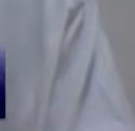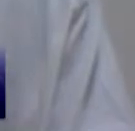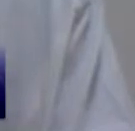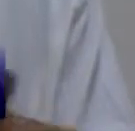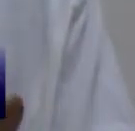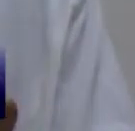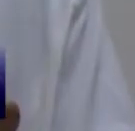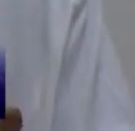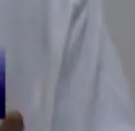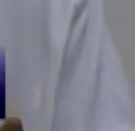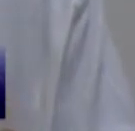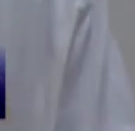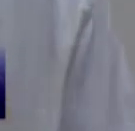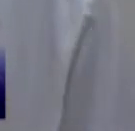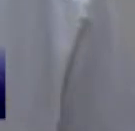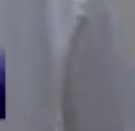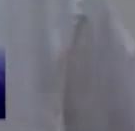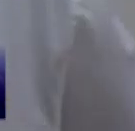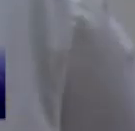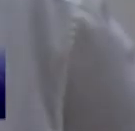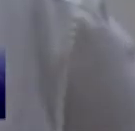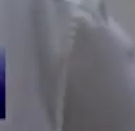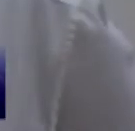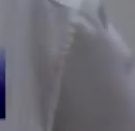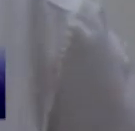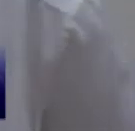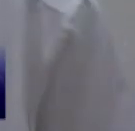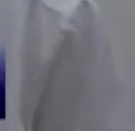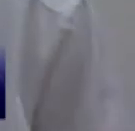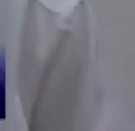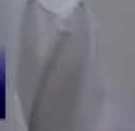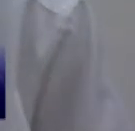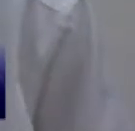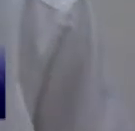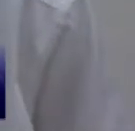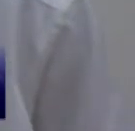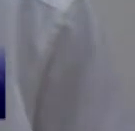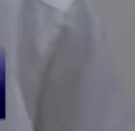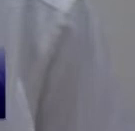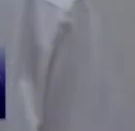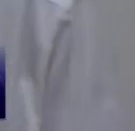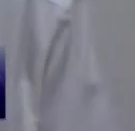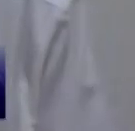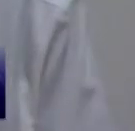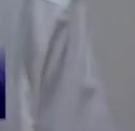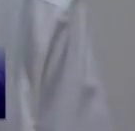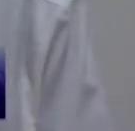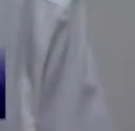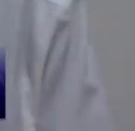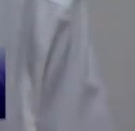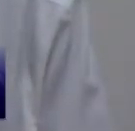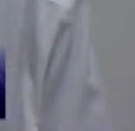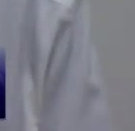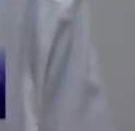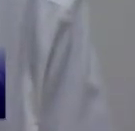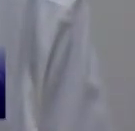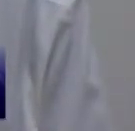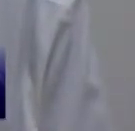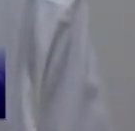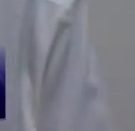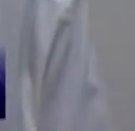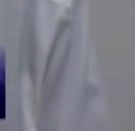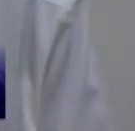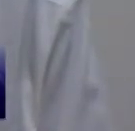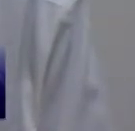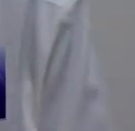orçamento, né? Qualquer coisa a gente conversa depois, se tiver alguma coisa. Mas o que vem para a cultura e